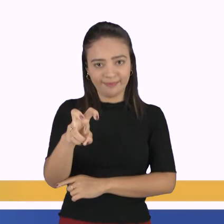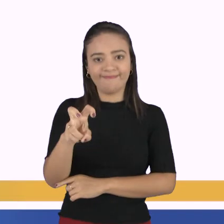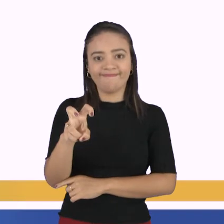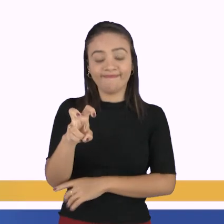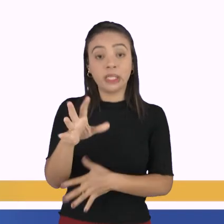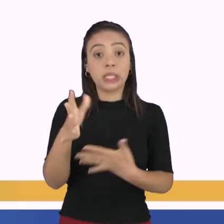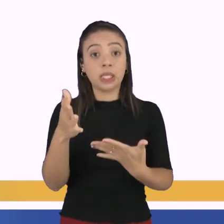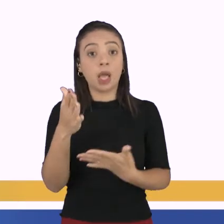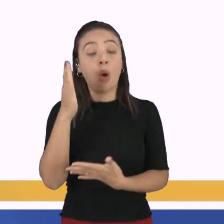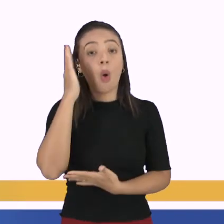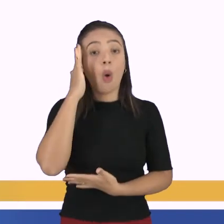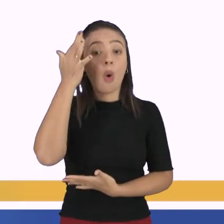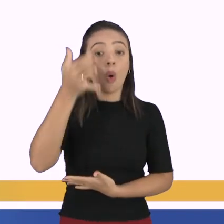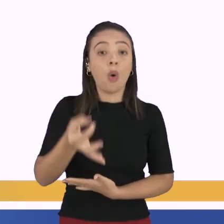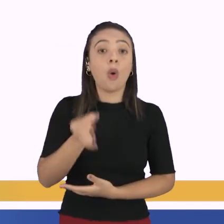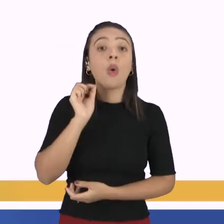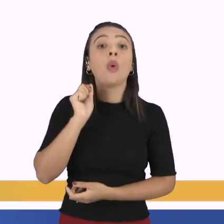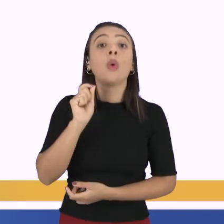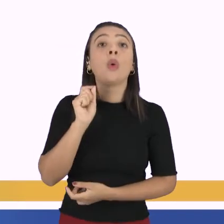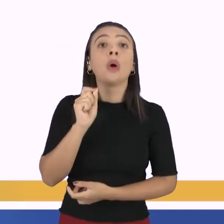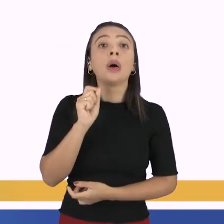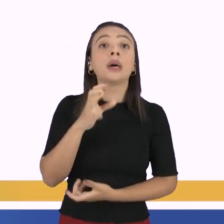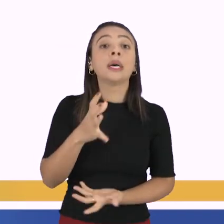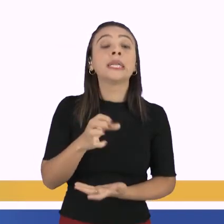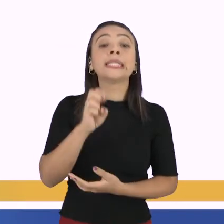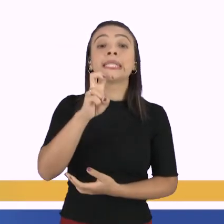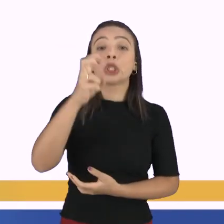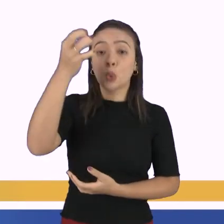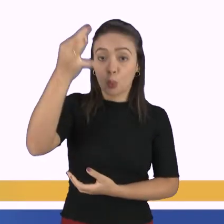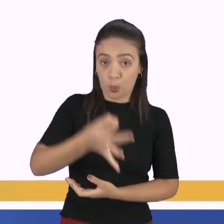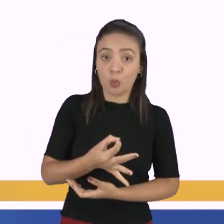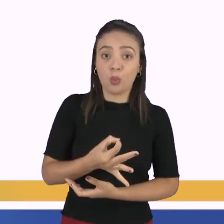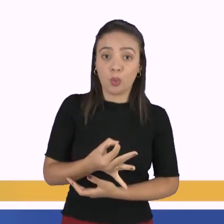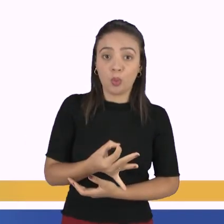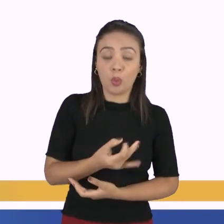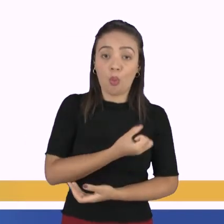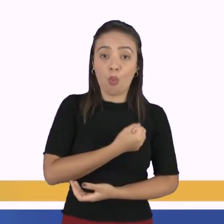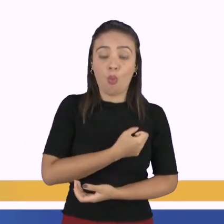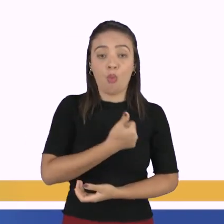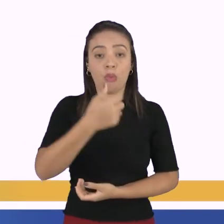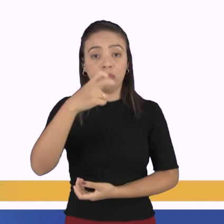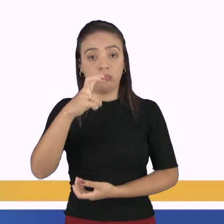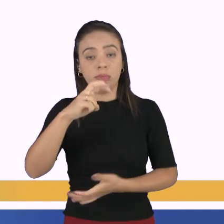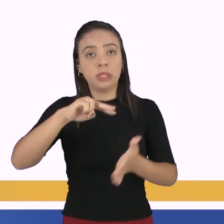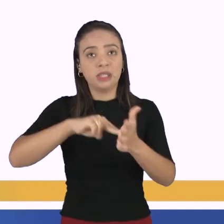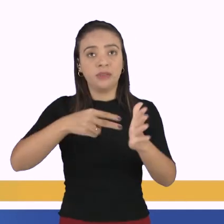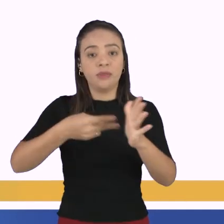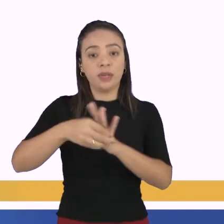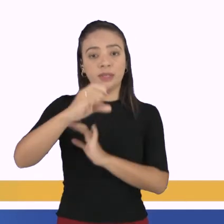0,75. Isso quer dizer o seguinte, que 5%, né, de 15 é